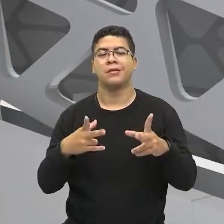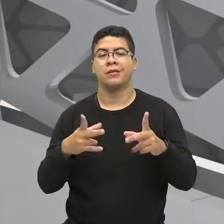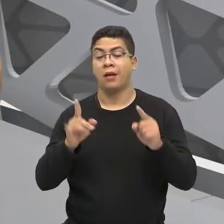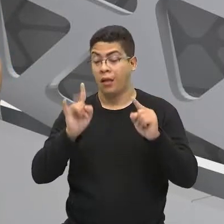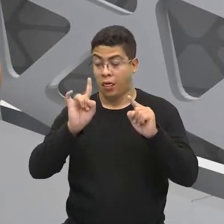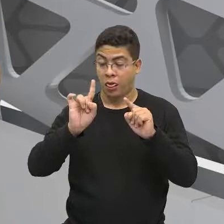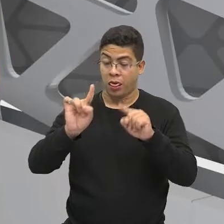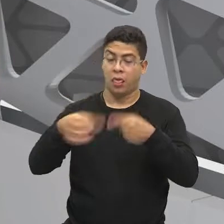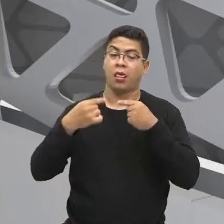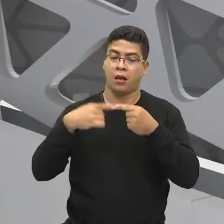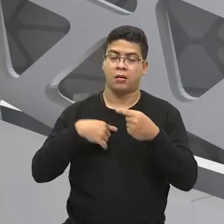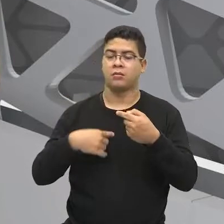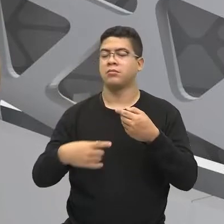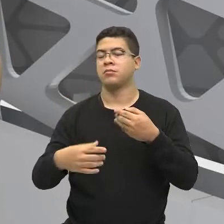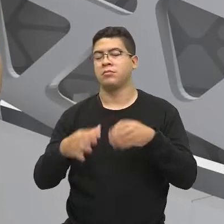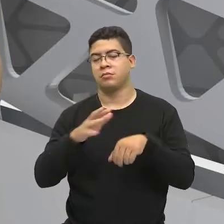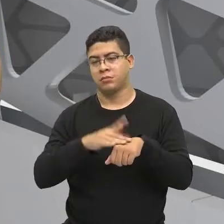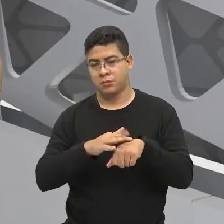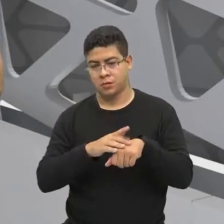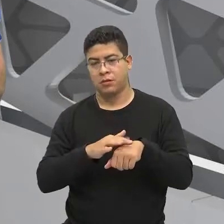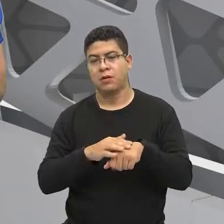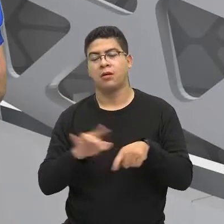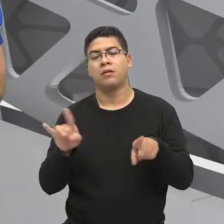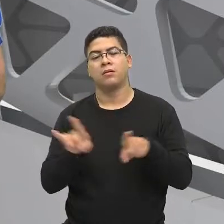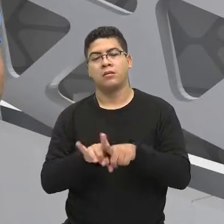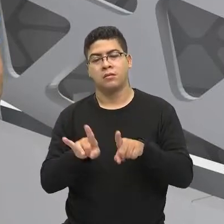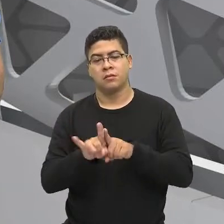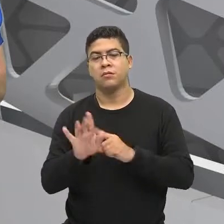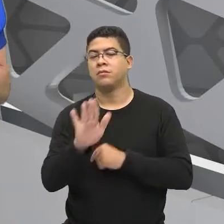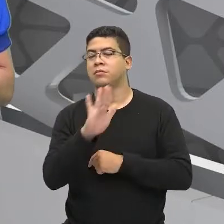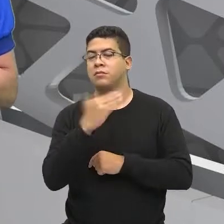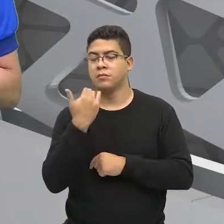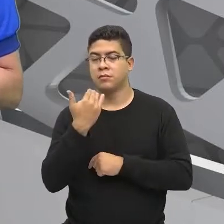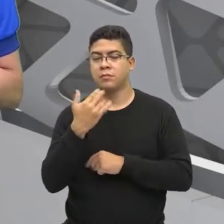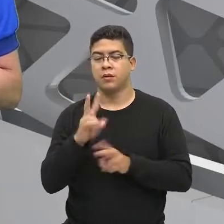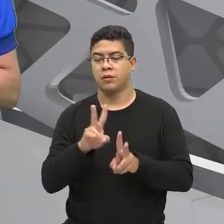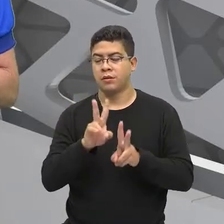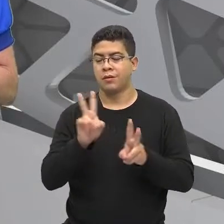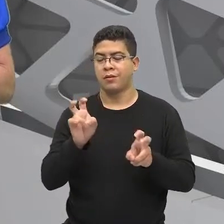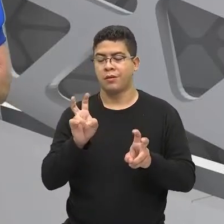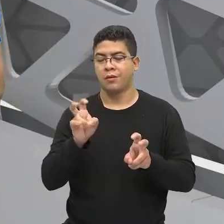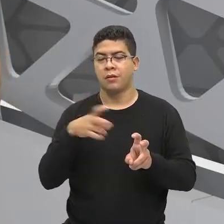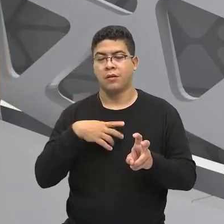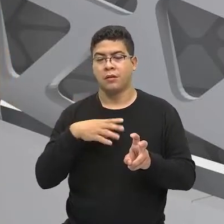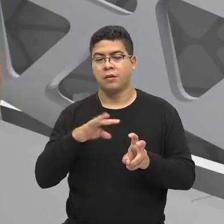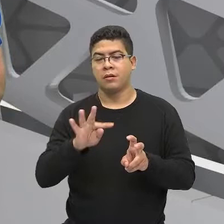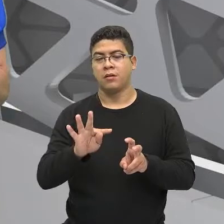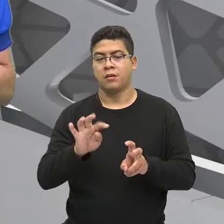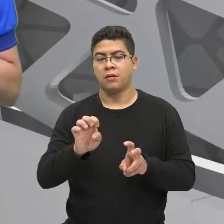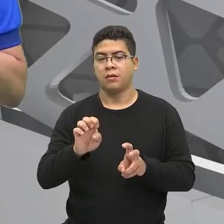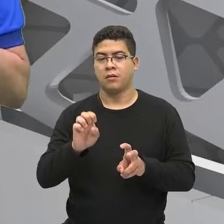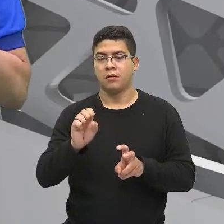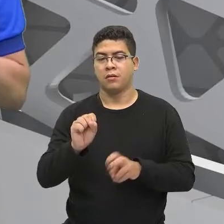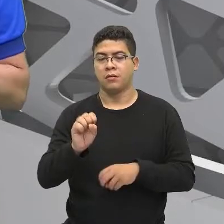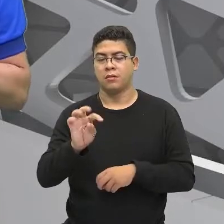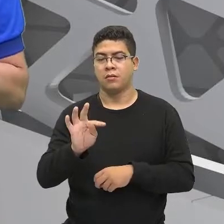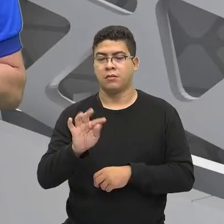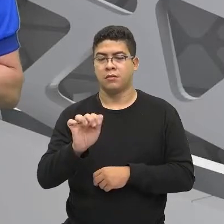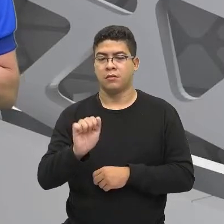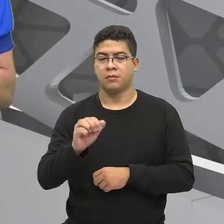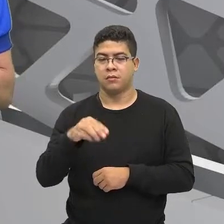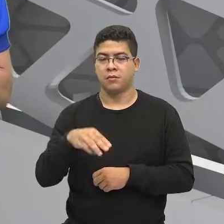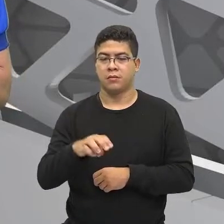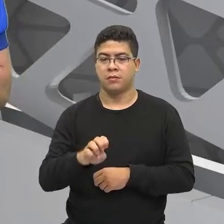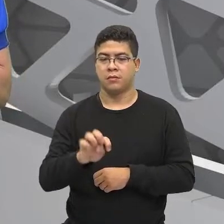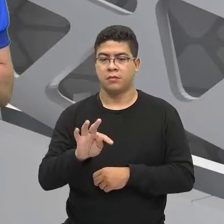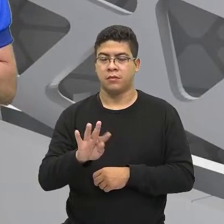ameaça de doença e da morte, como nos versos de testamento. Então, já que ele estava doente, né,